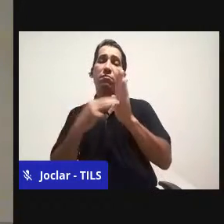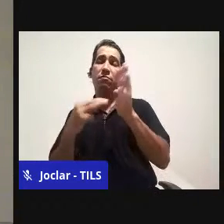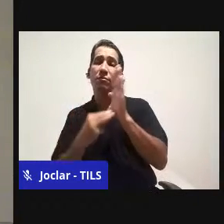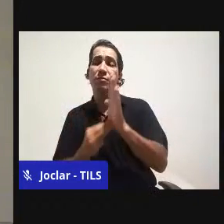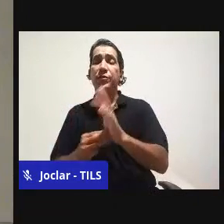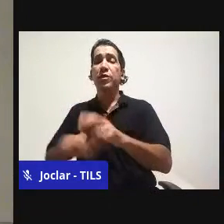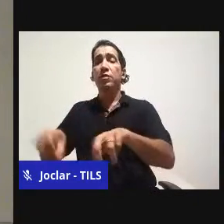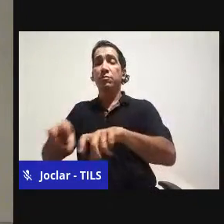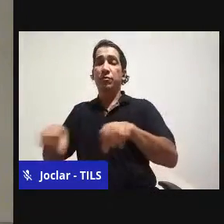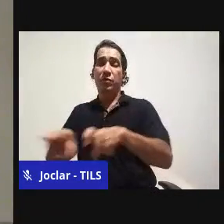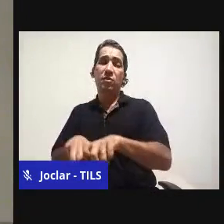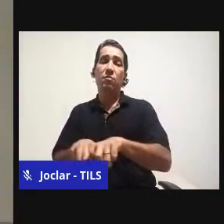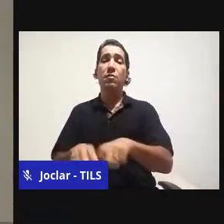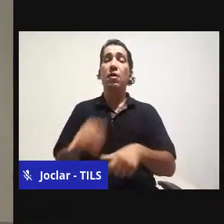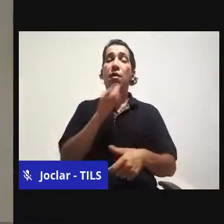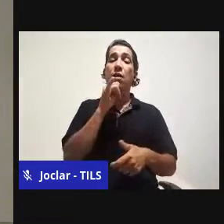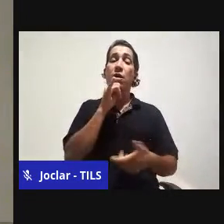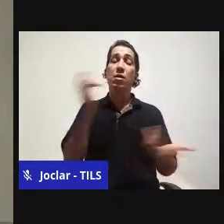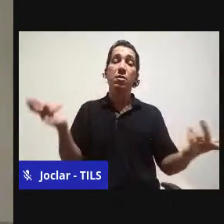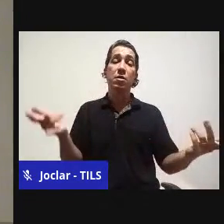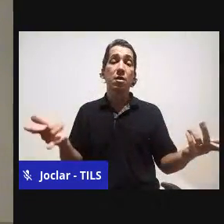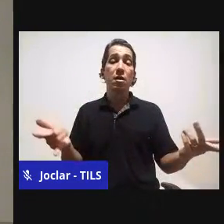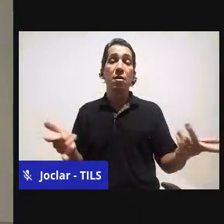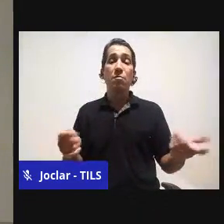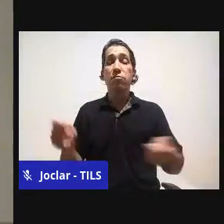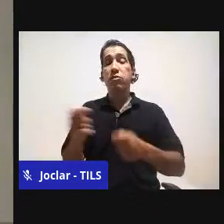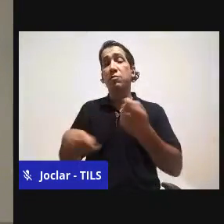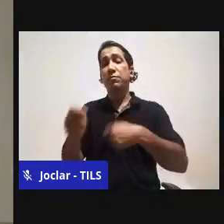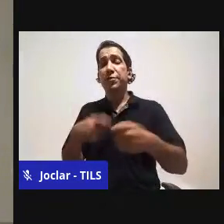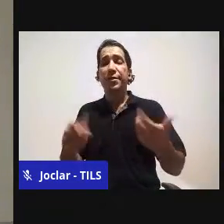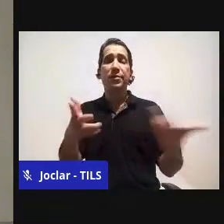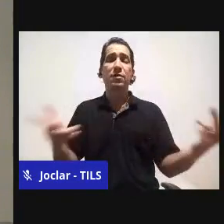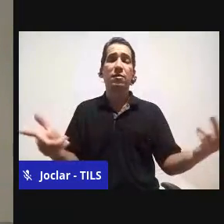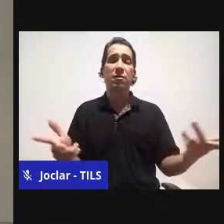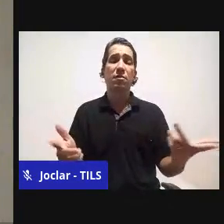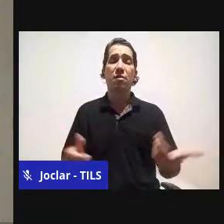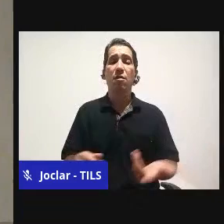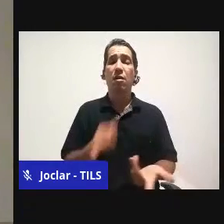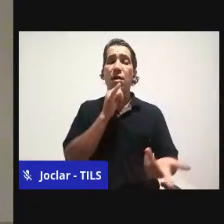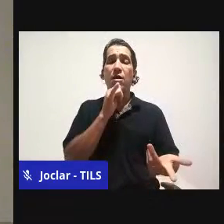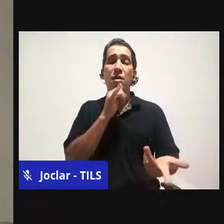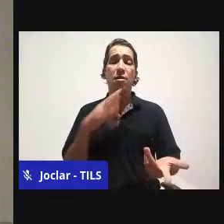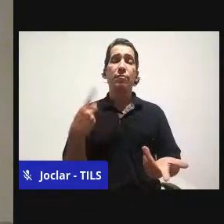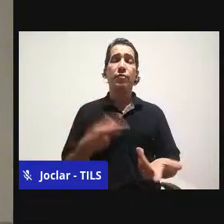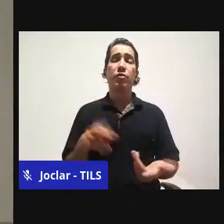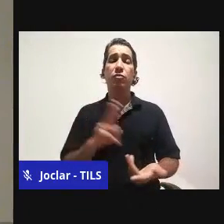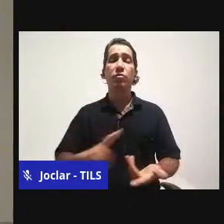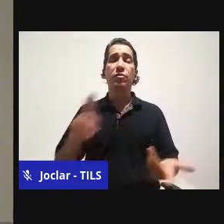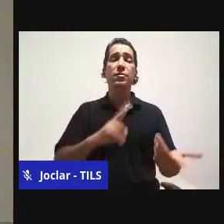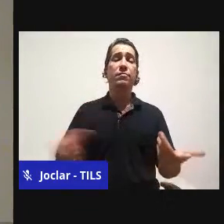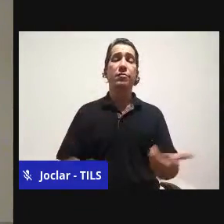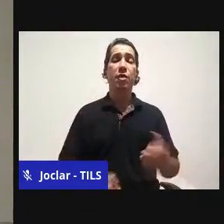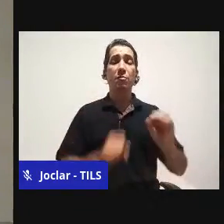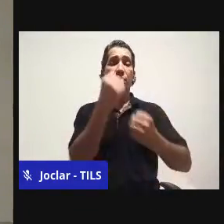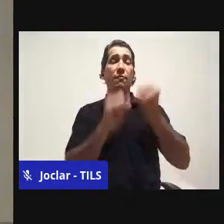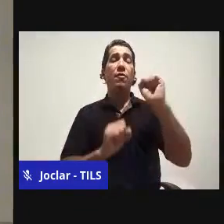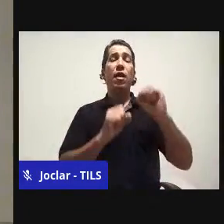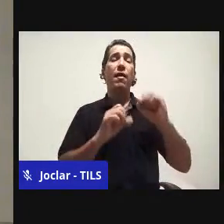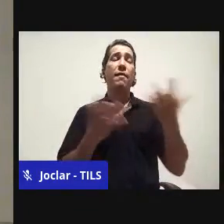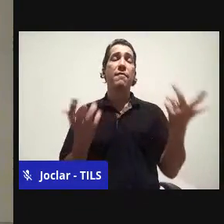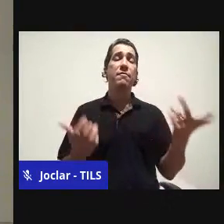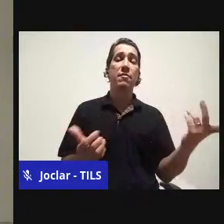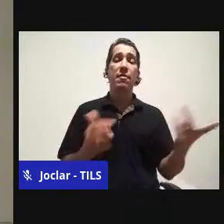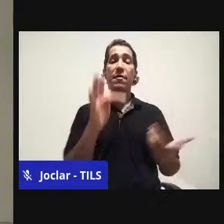Os negócios que nós temos hoje é o modelo fábrica, o modelo linear, é o modelo pipeline, né? É muito